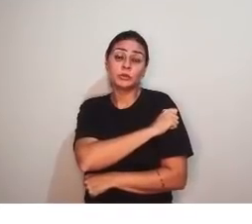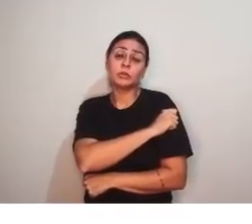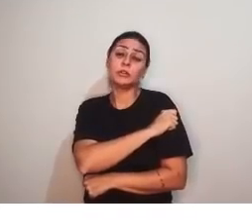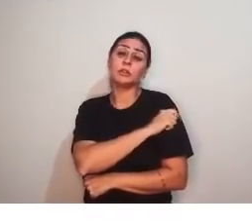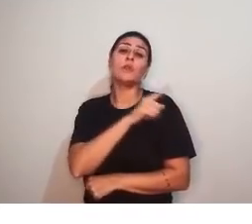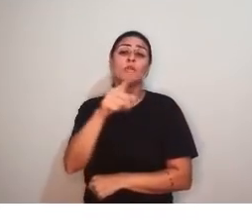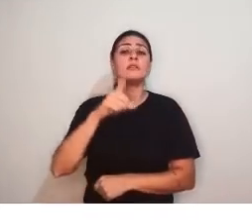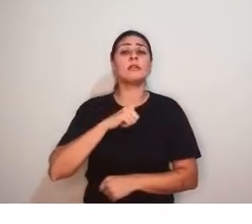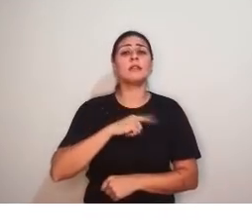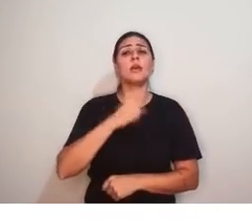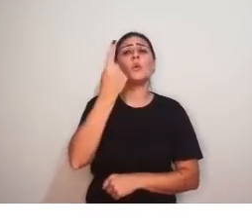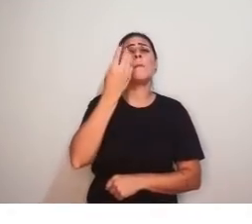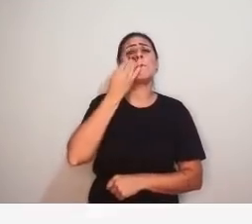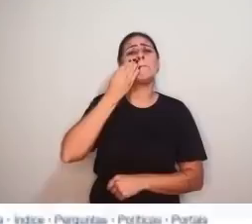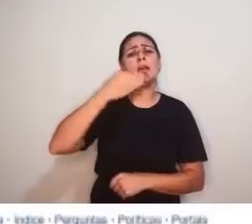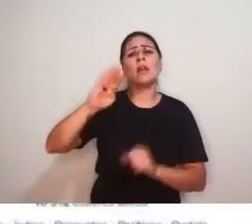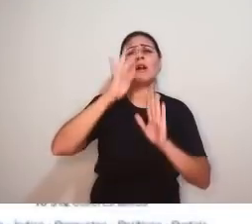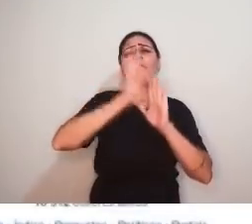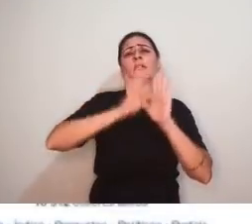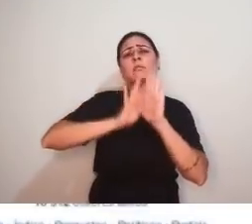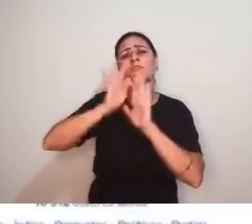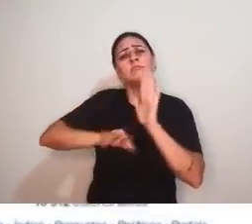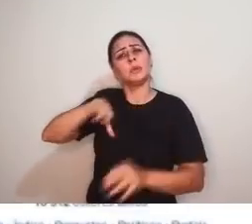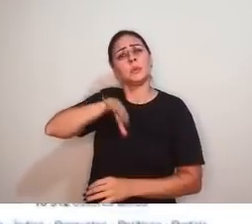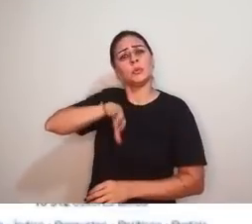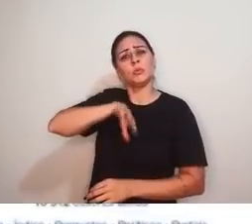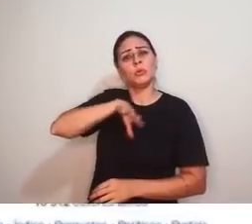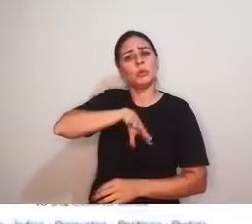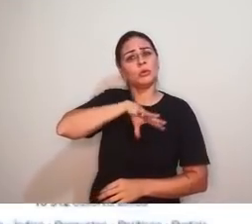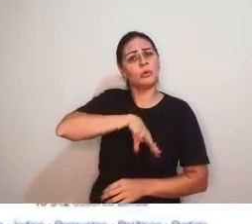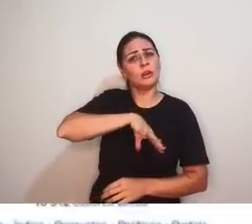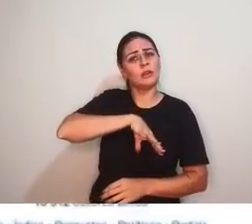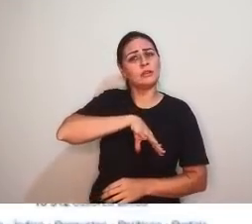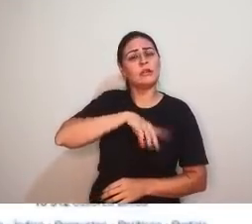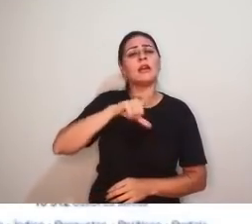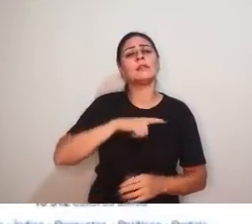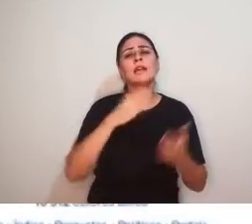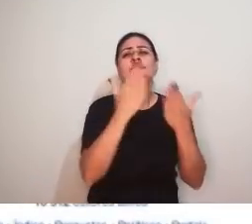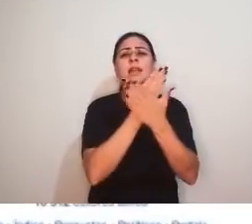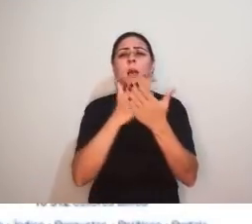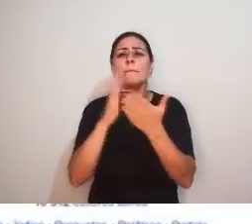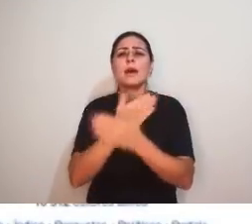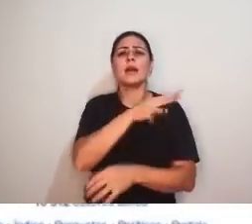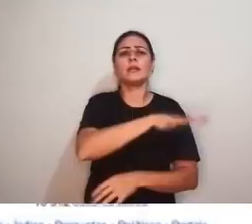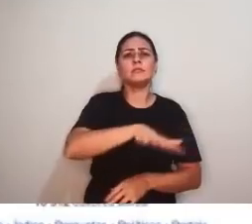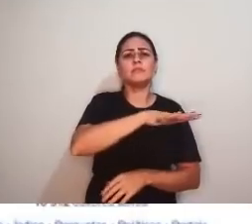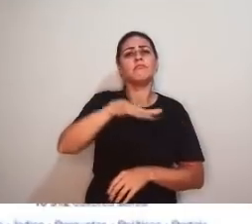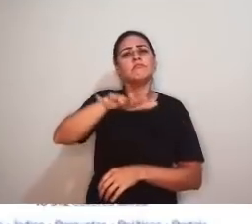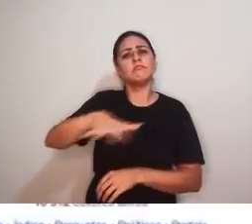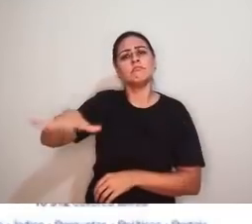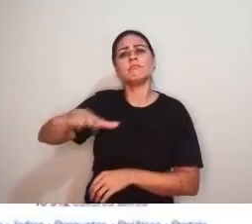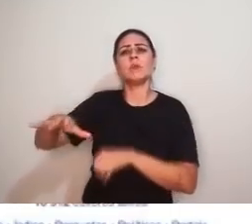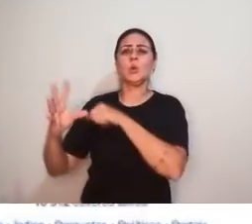estudantes. Então, você tem aqui mais de 1 milhão de artigos em português, onde você tem,